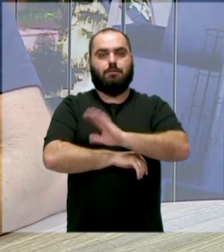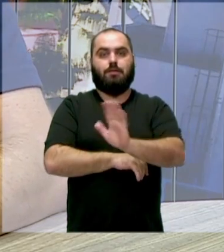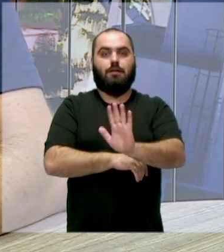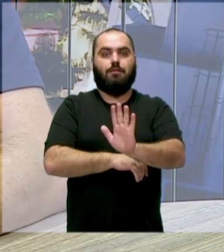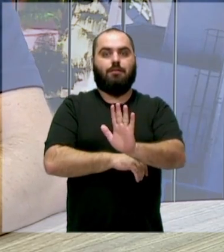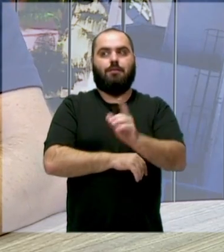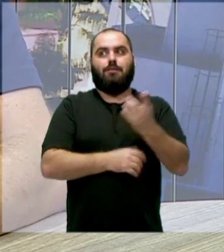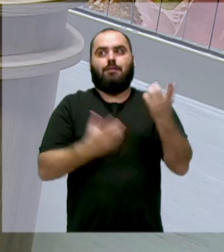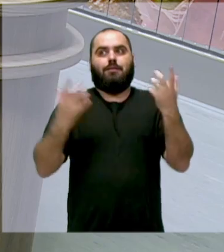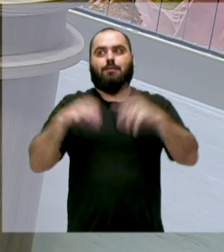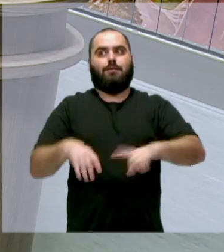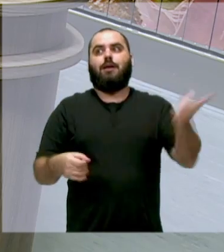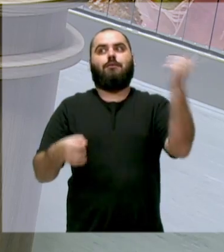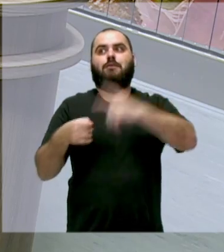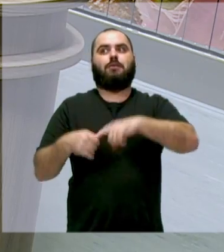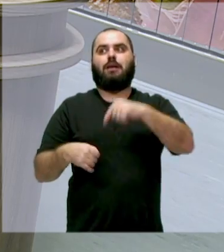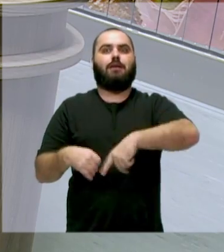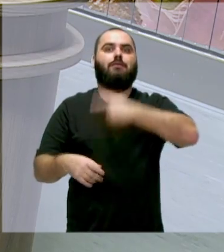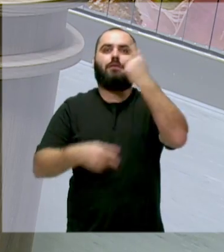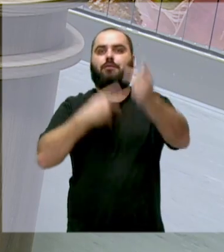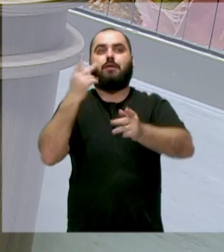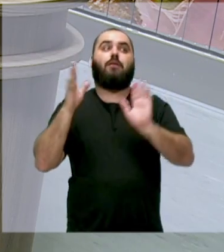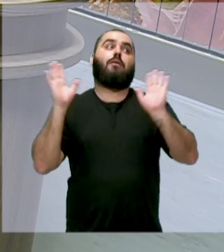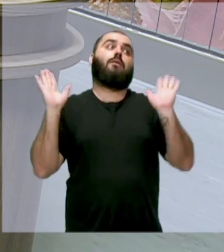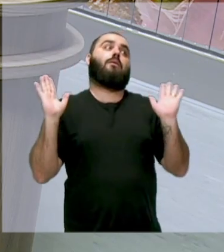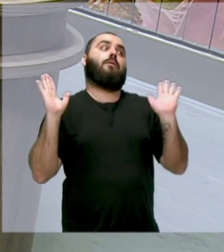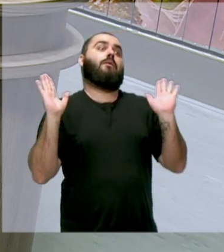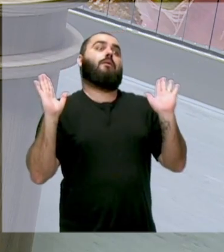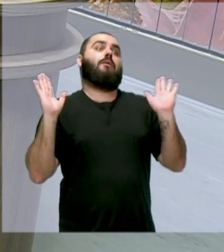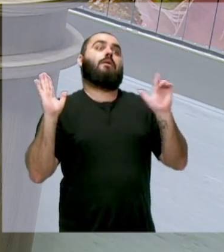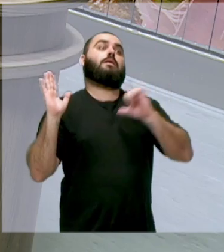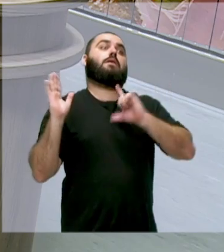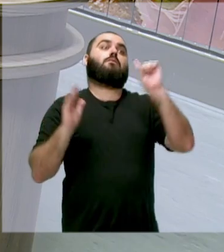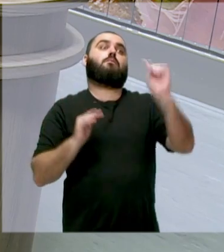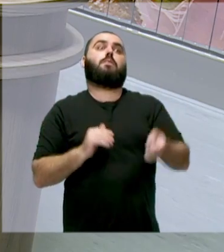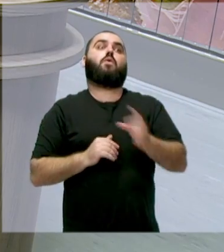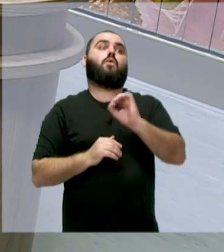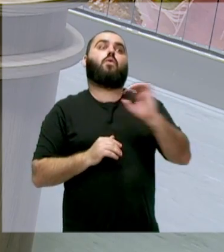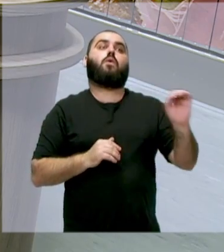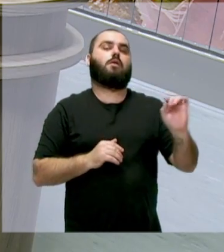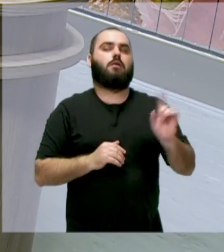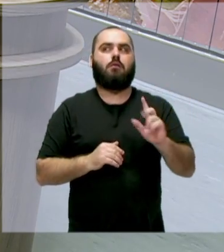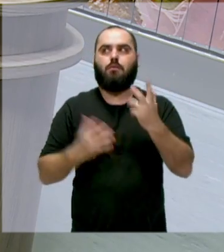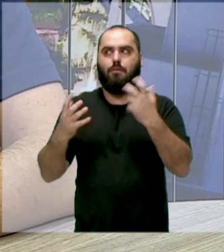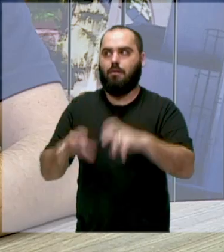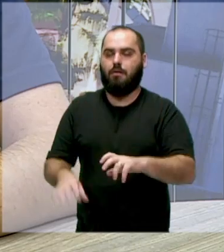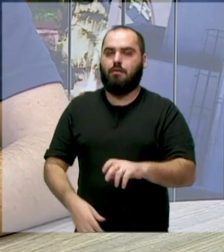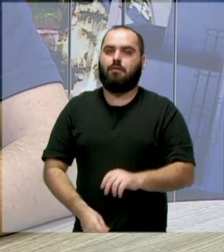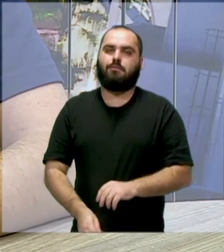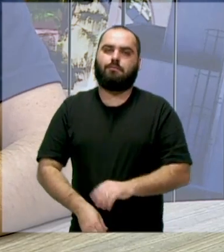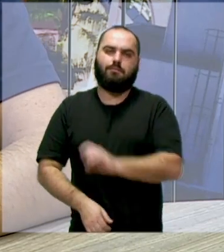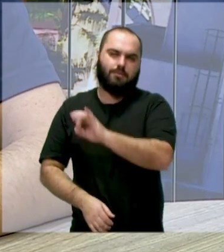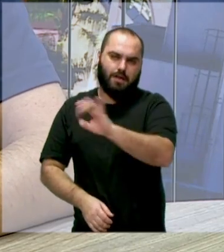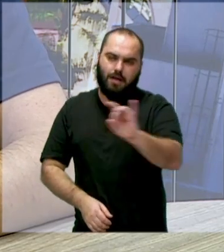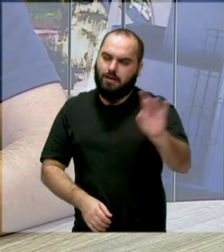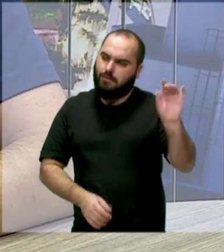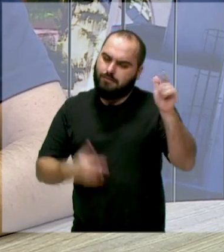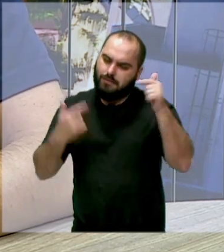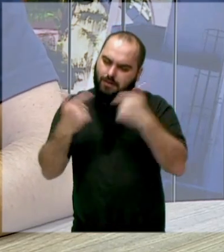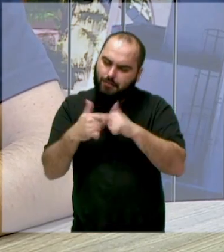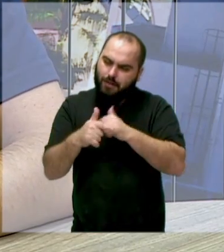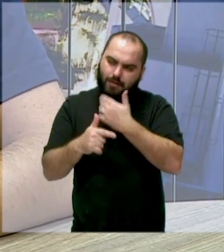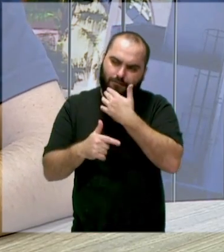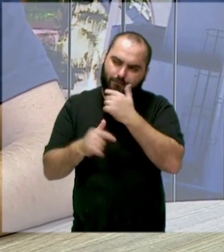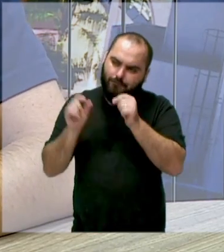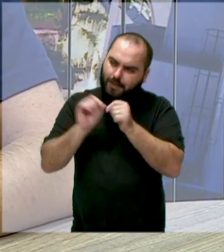aqui em maio e falar assim, opa, estamos com 1000 casos, pessoal, agora, né? Então é cada um fazer a sua parte. Uma vez por semana